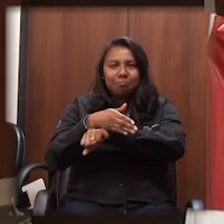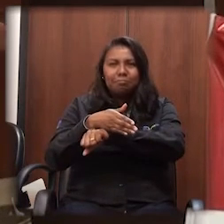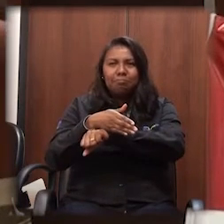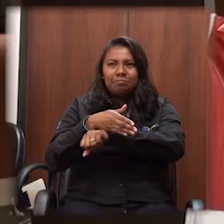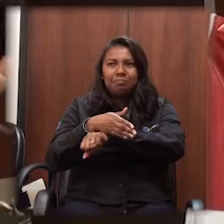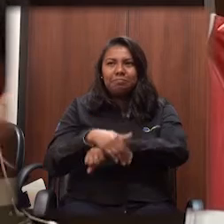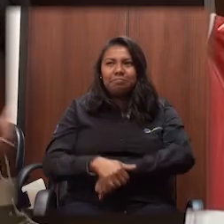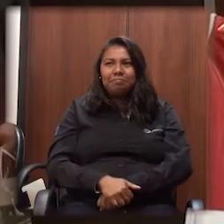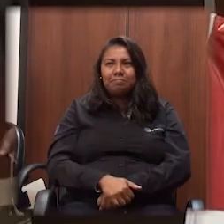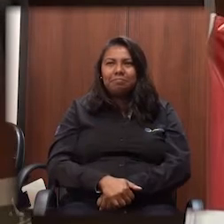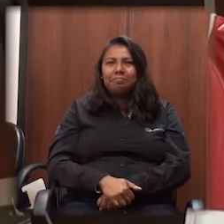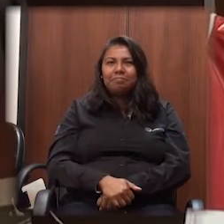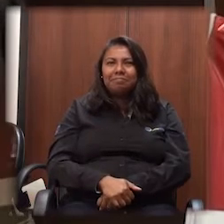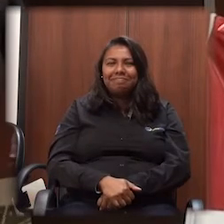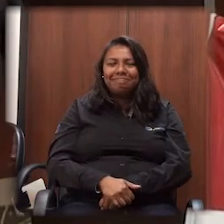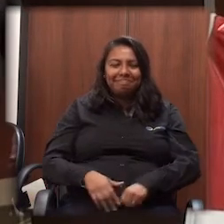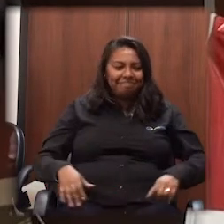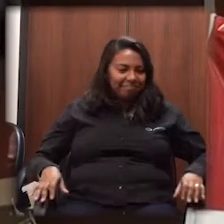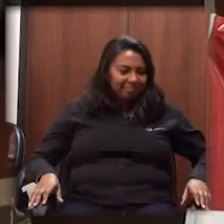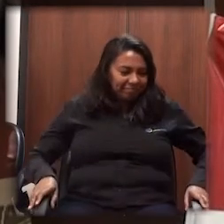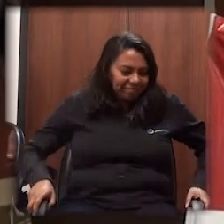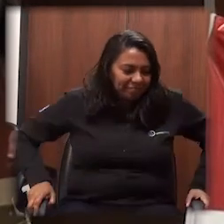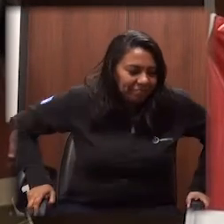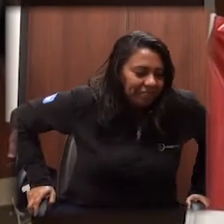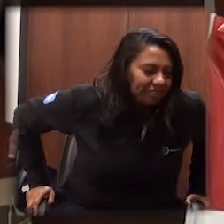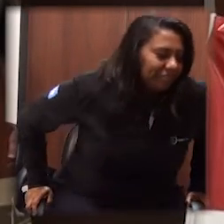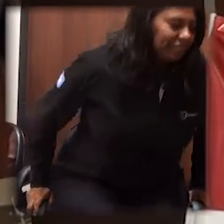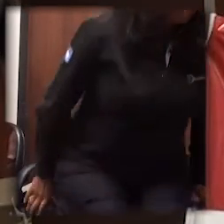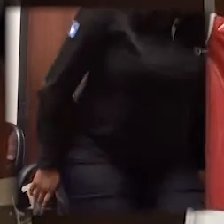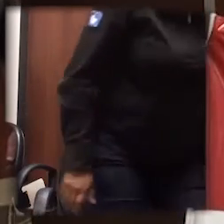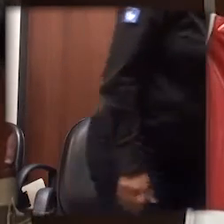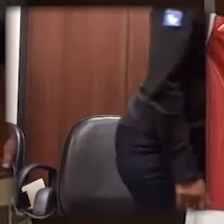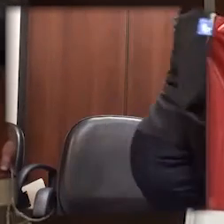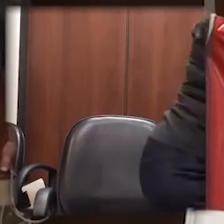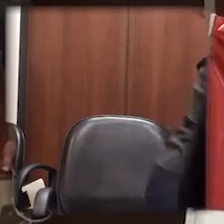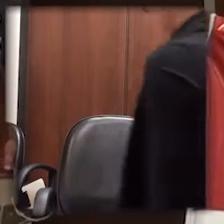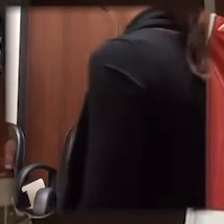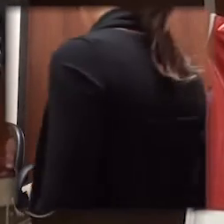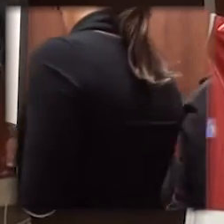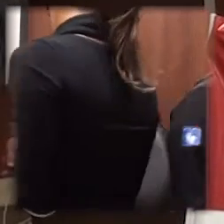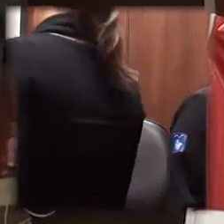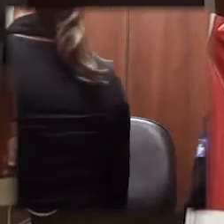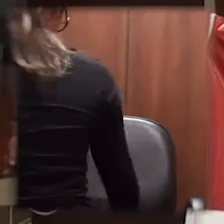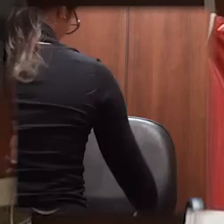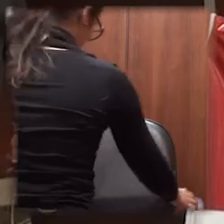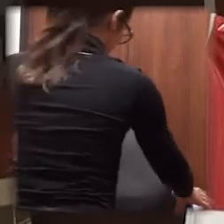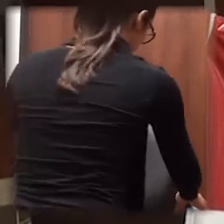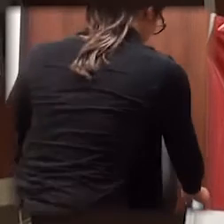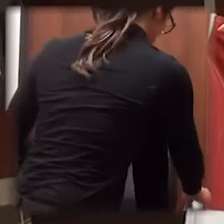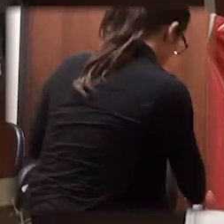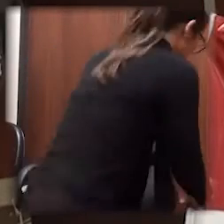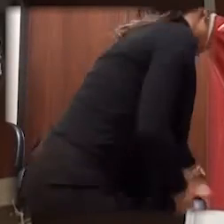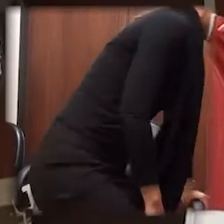que escolhem, que formadas em Direito, escolhem a Defensoria Pública, que tem tudo a ver